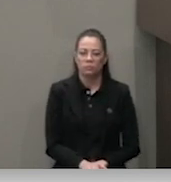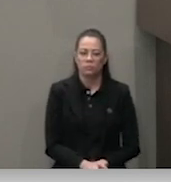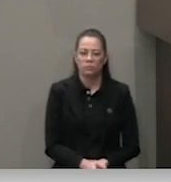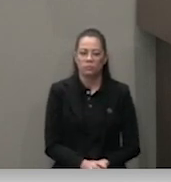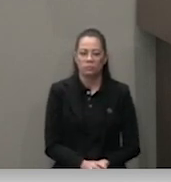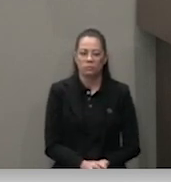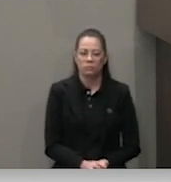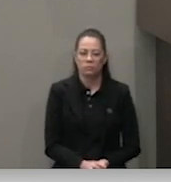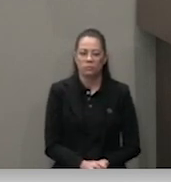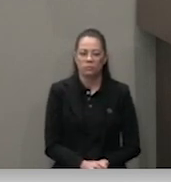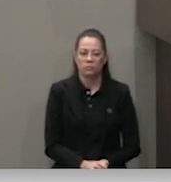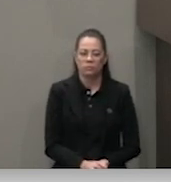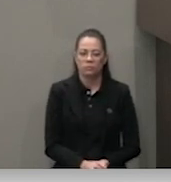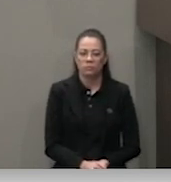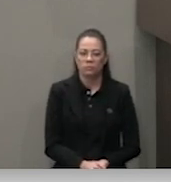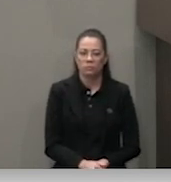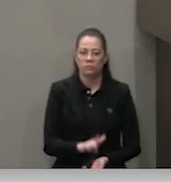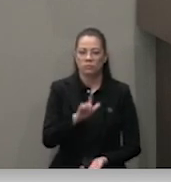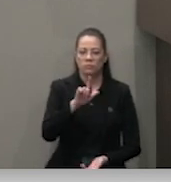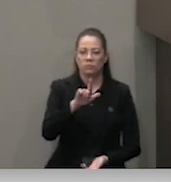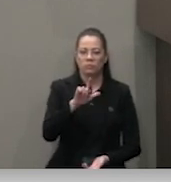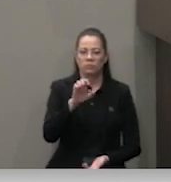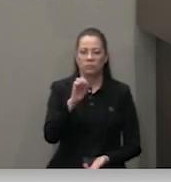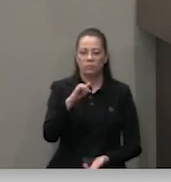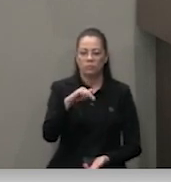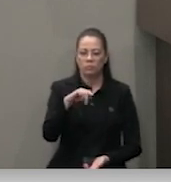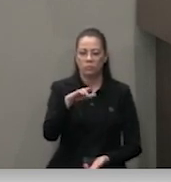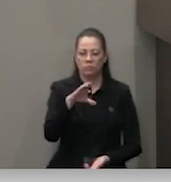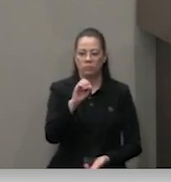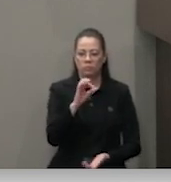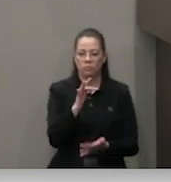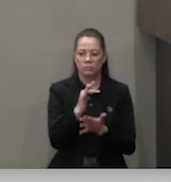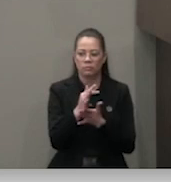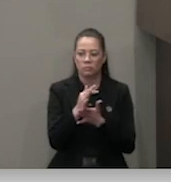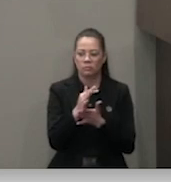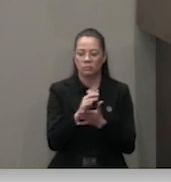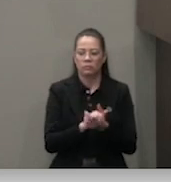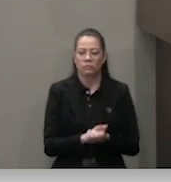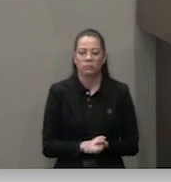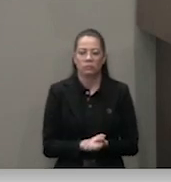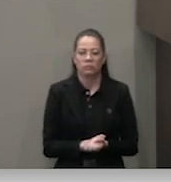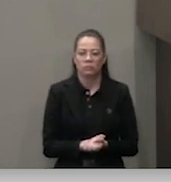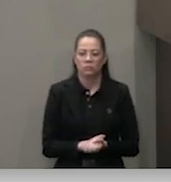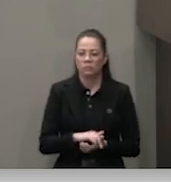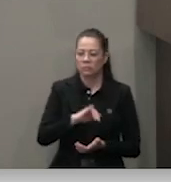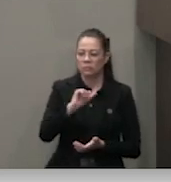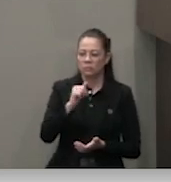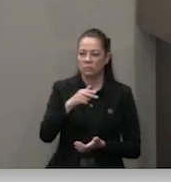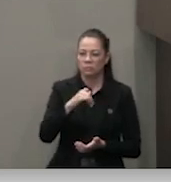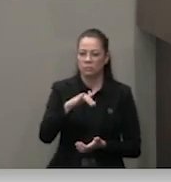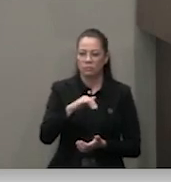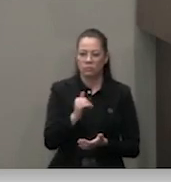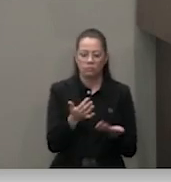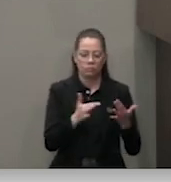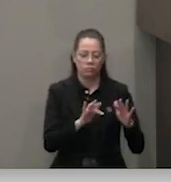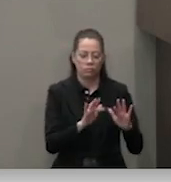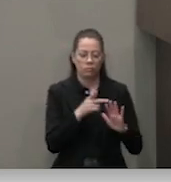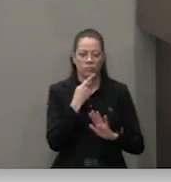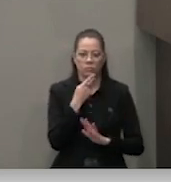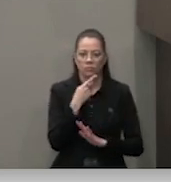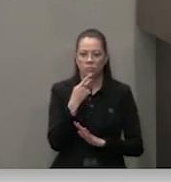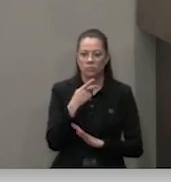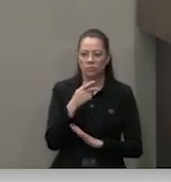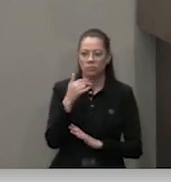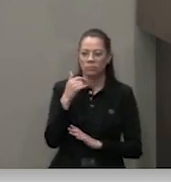ausente Vereador Leandro curtes Rosso ausente vereadora Janaína Portela declina